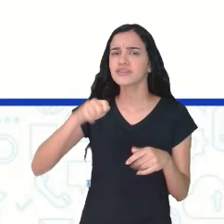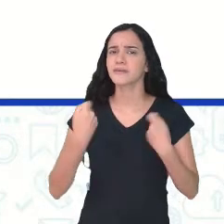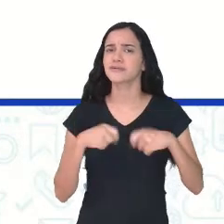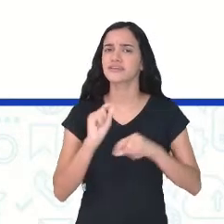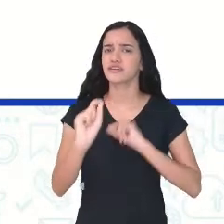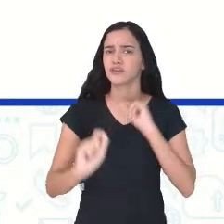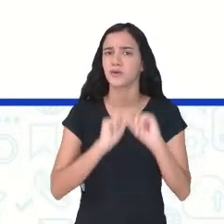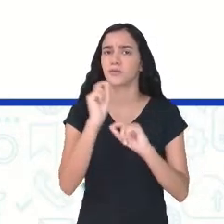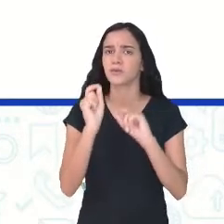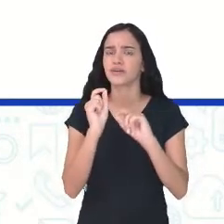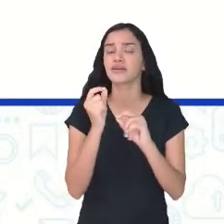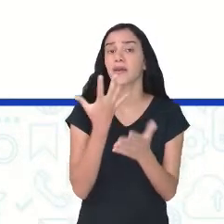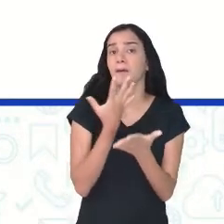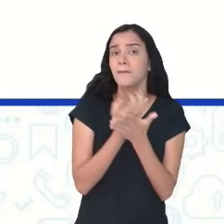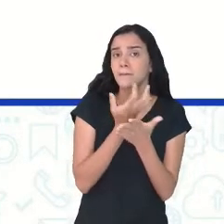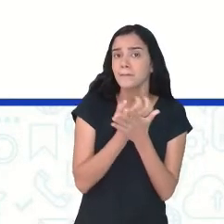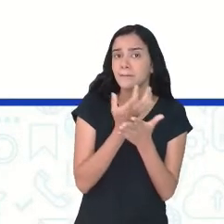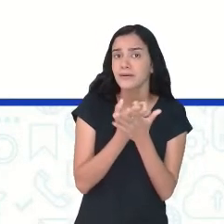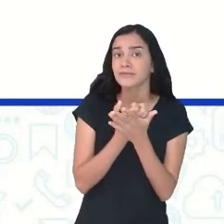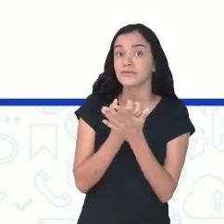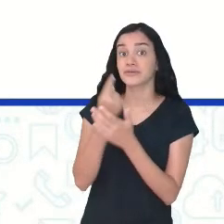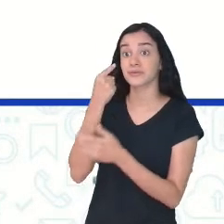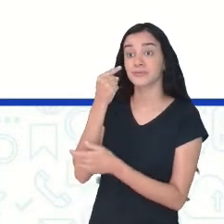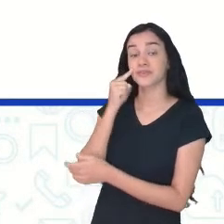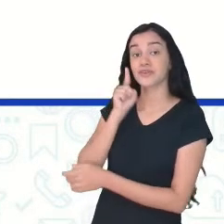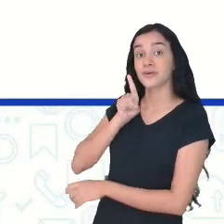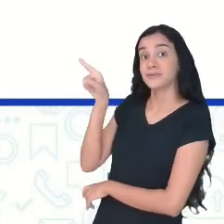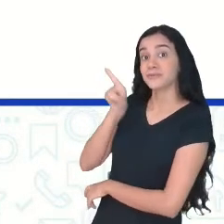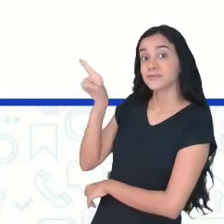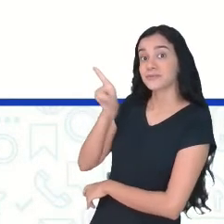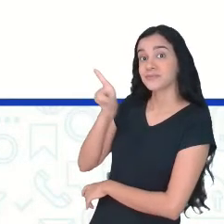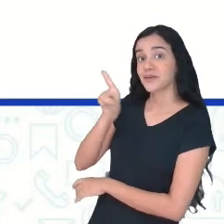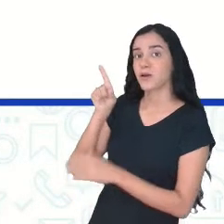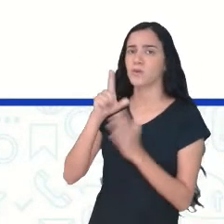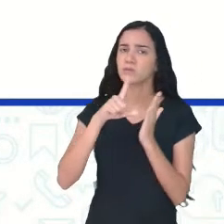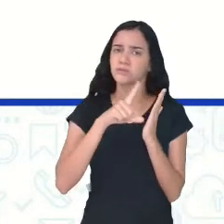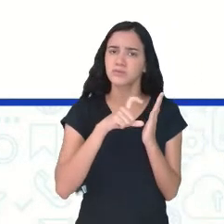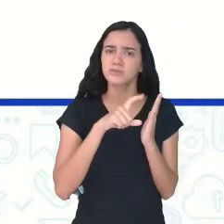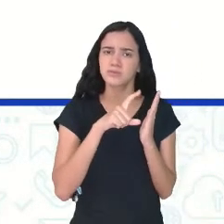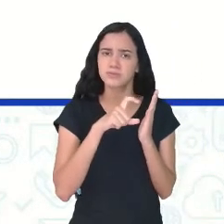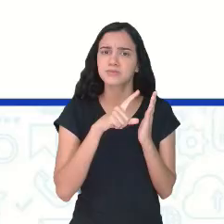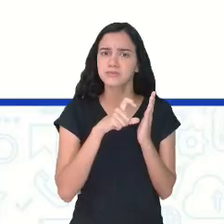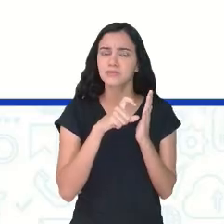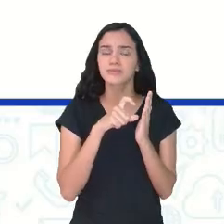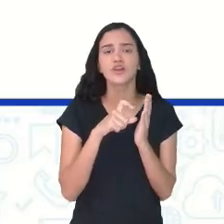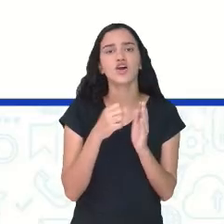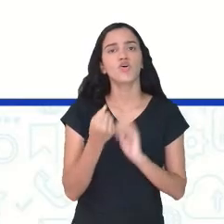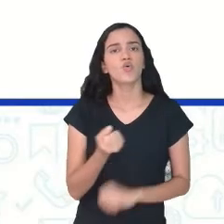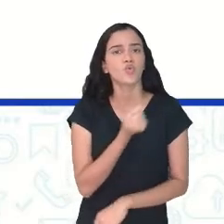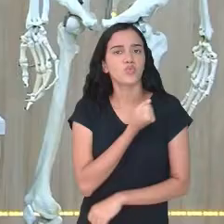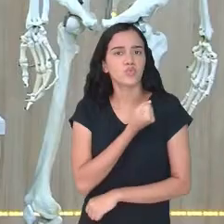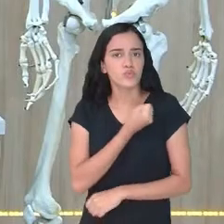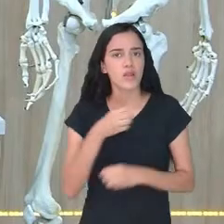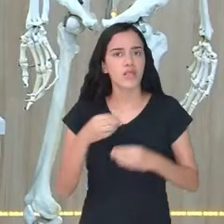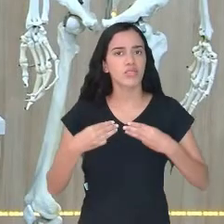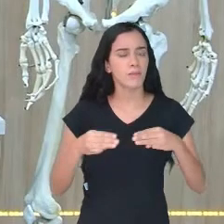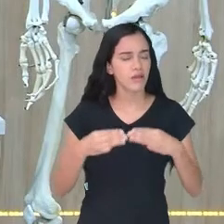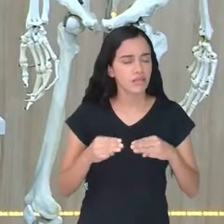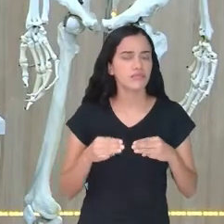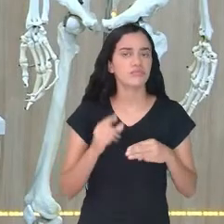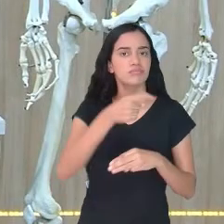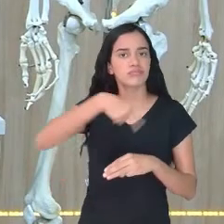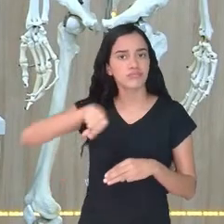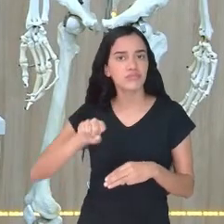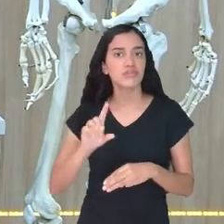precisam baixar o QR Code, vocês precisam também pegar o número da matrícula de vocês,